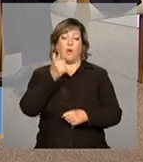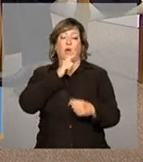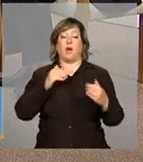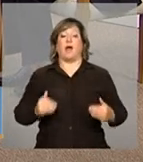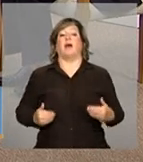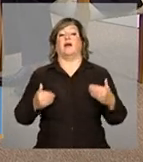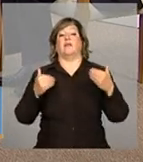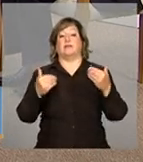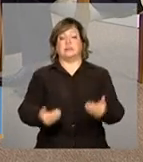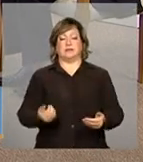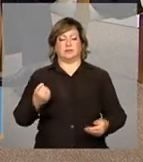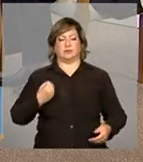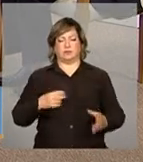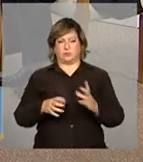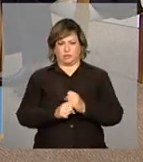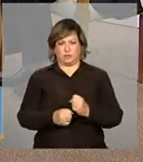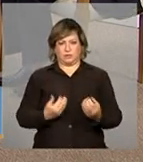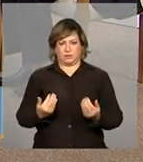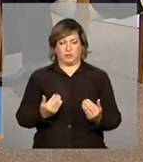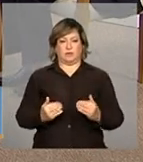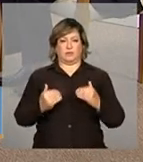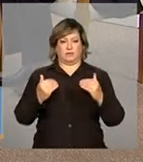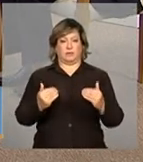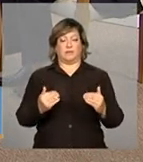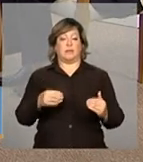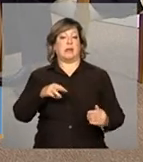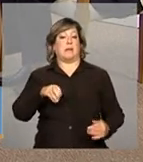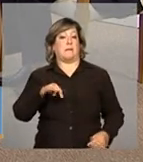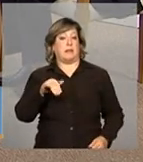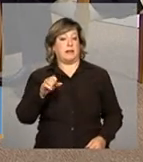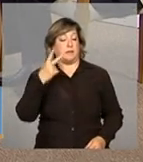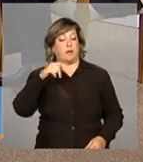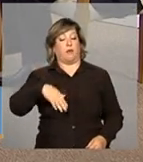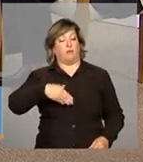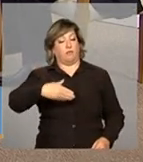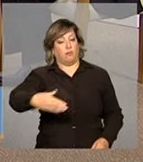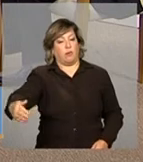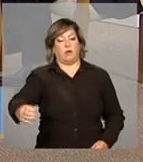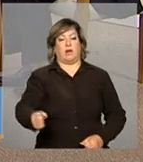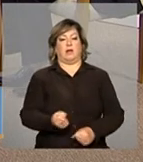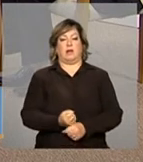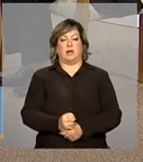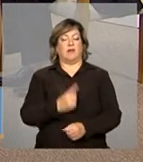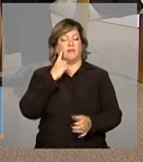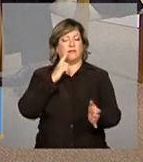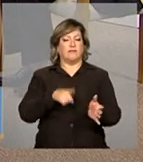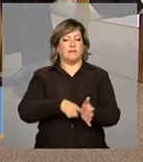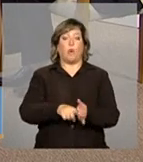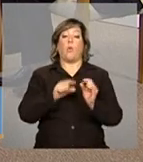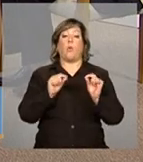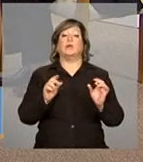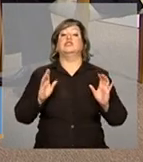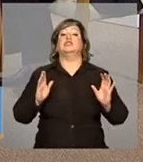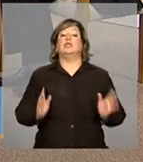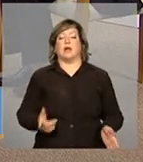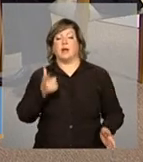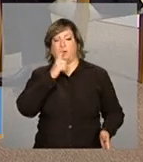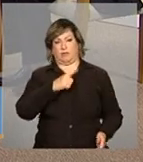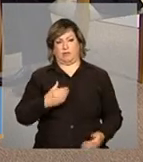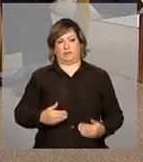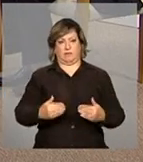numericamente falando e aí que estabelece algumas metas para os próximos anos mas avaliando também aquele que já se avançou